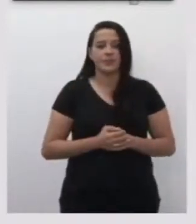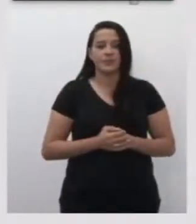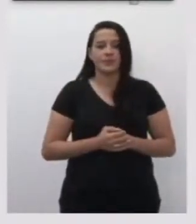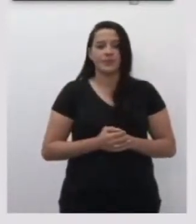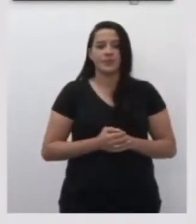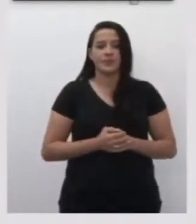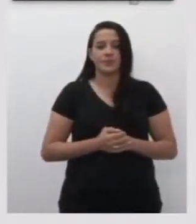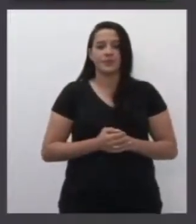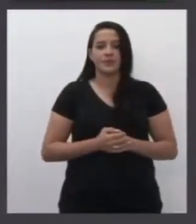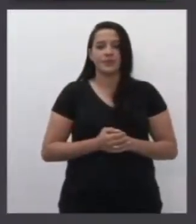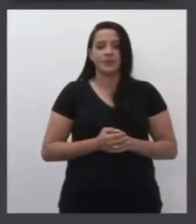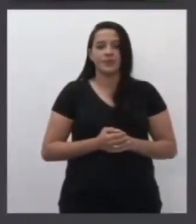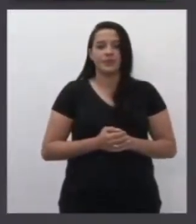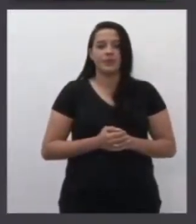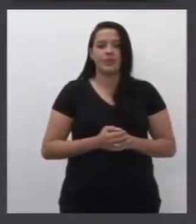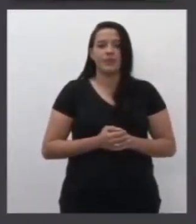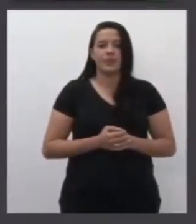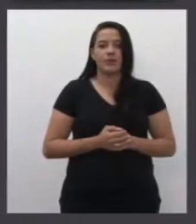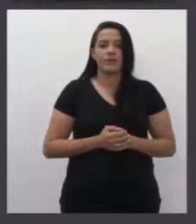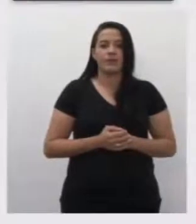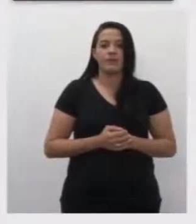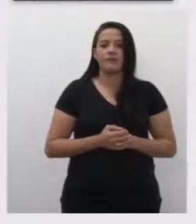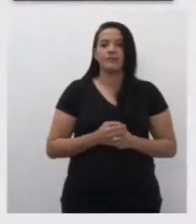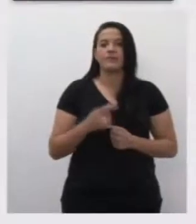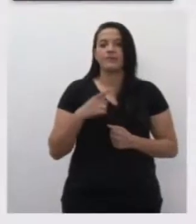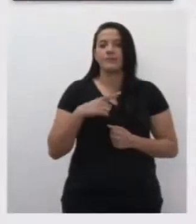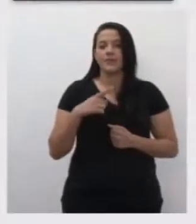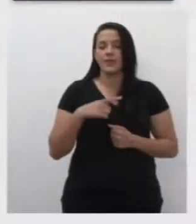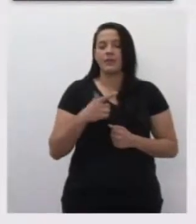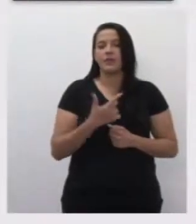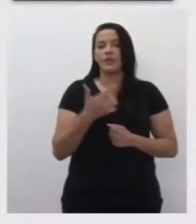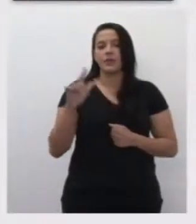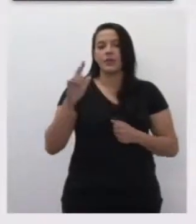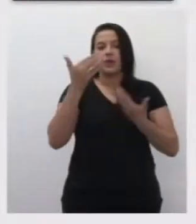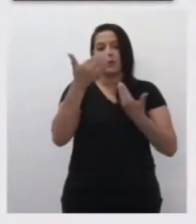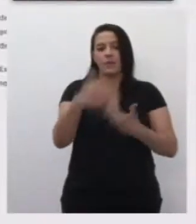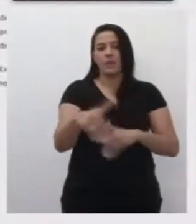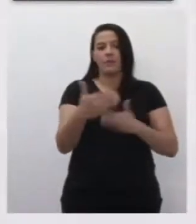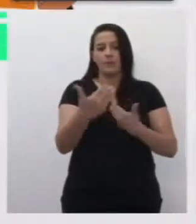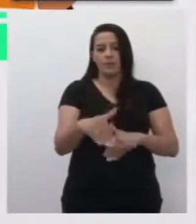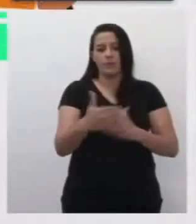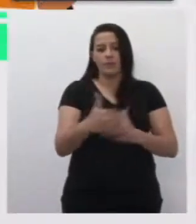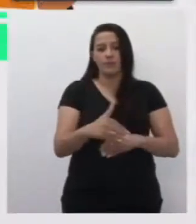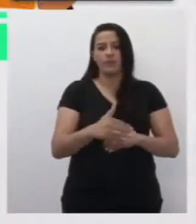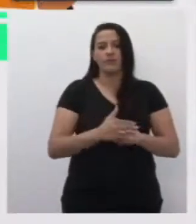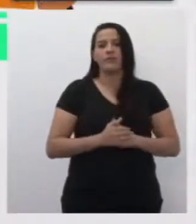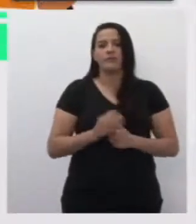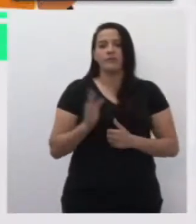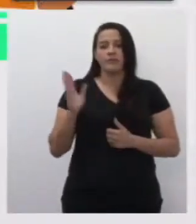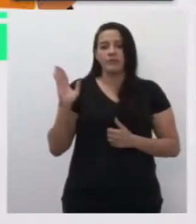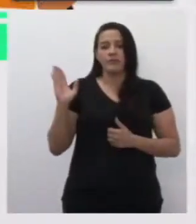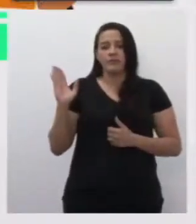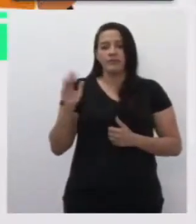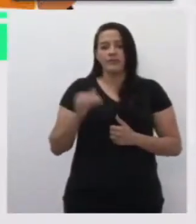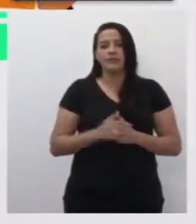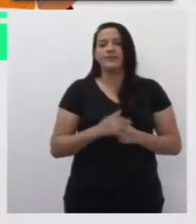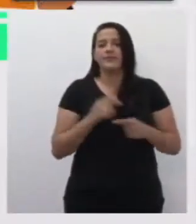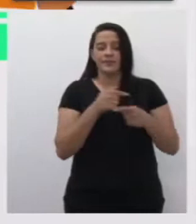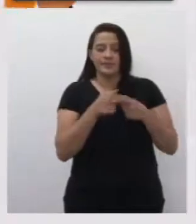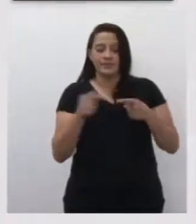A gente também tem os simulados, que a nossa plataforma é de simulado. Vai ter um simulado na semana que